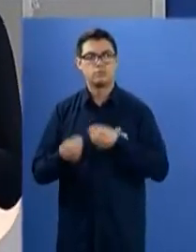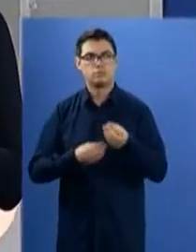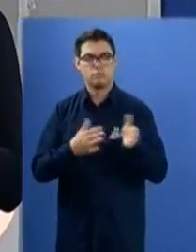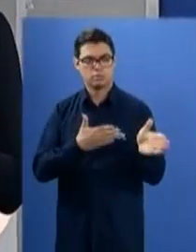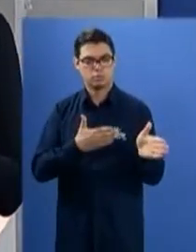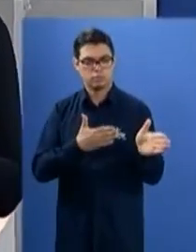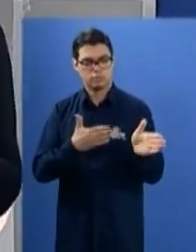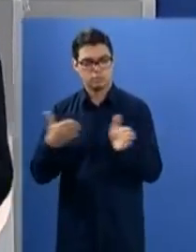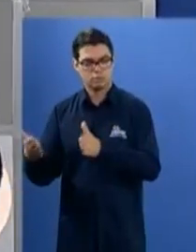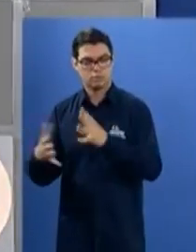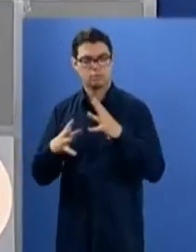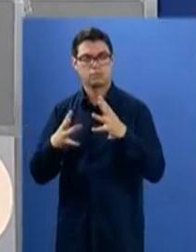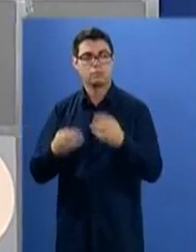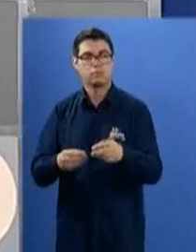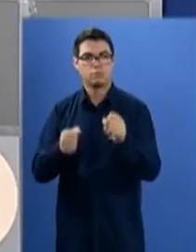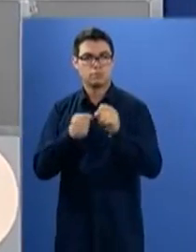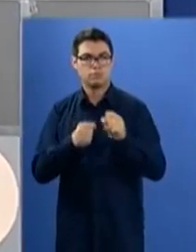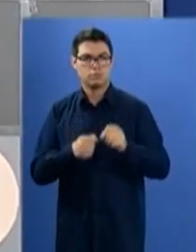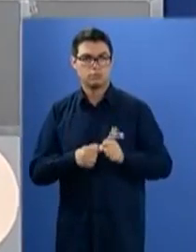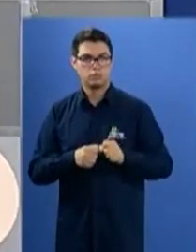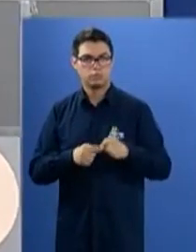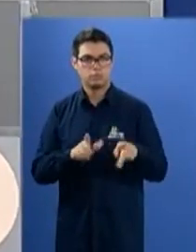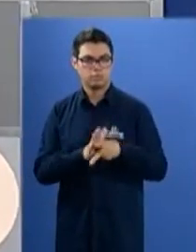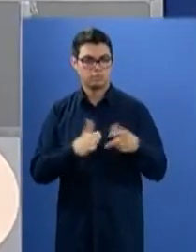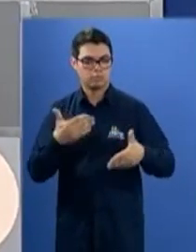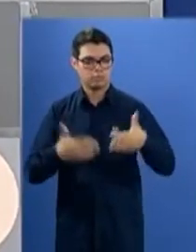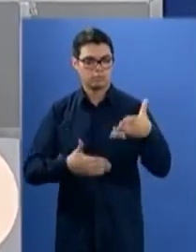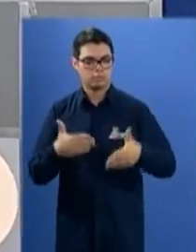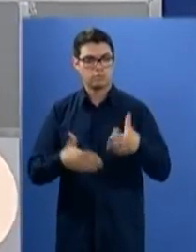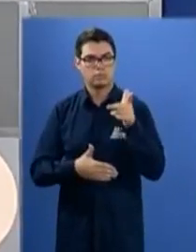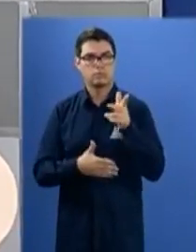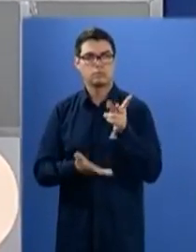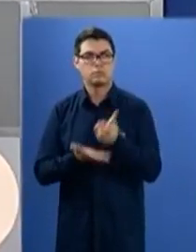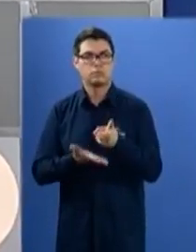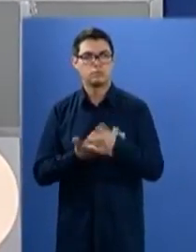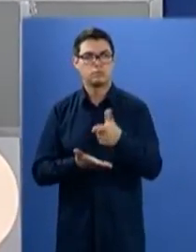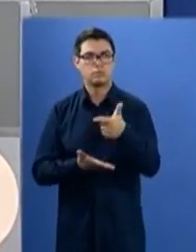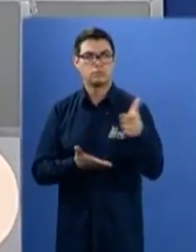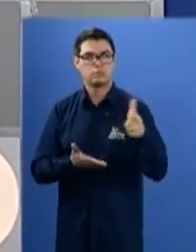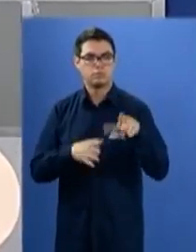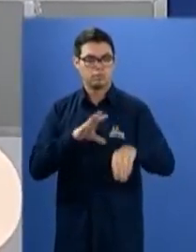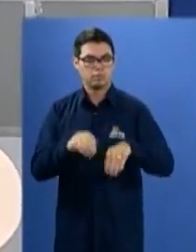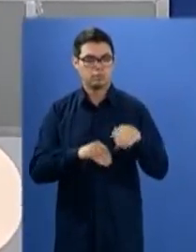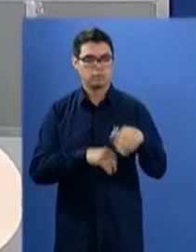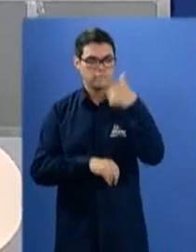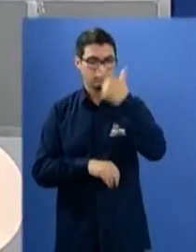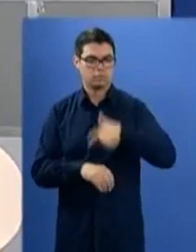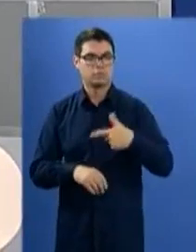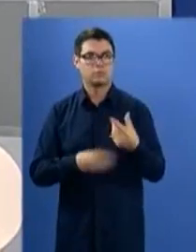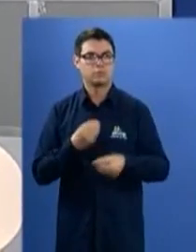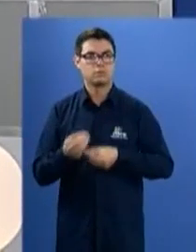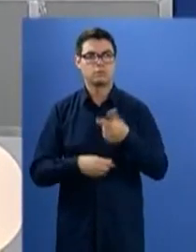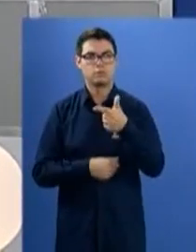produção totalmente feita em máquinas, sem interferência humana, nós não teremos esse